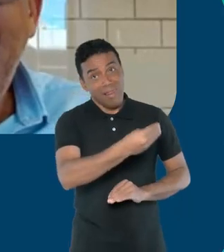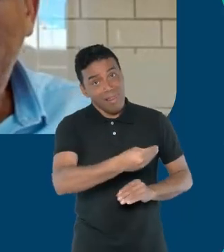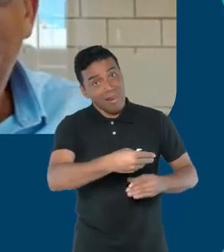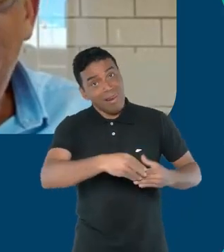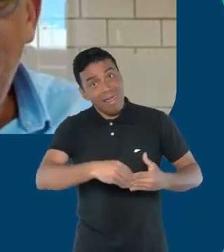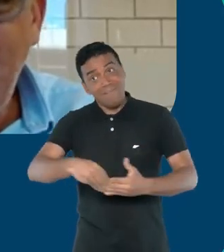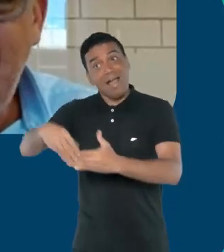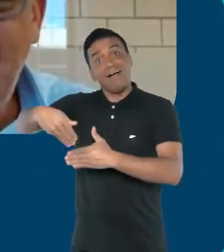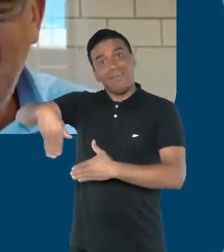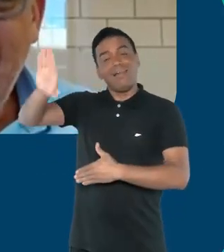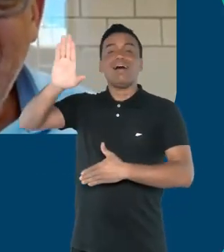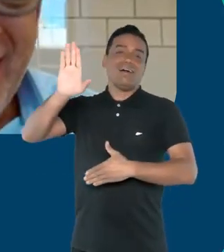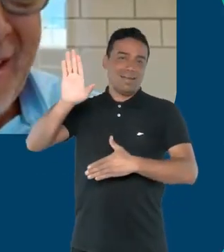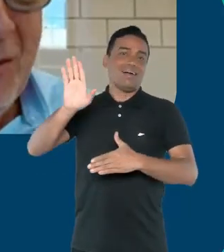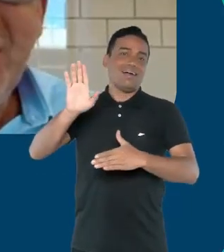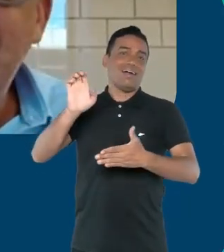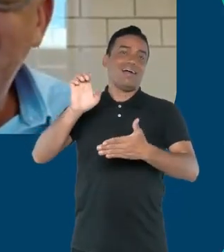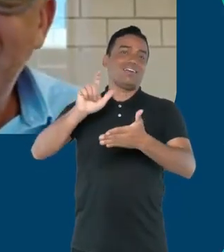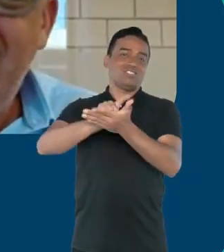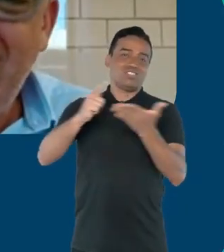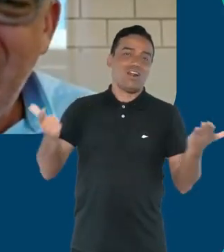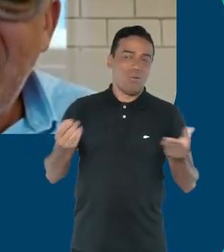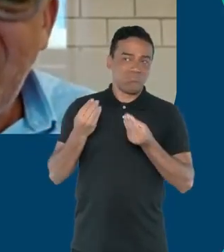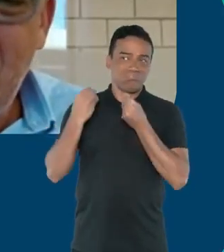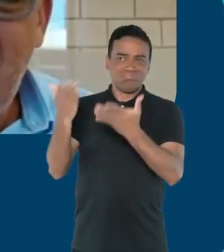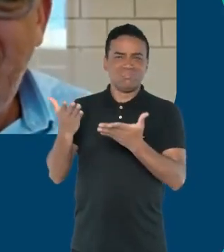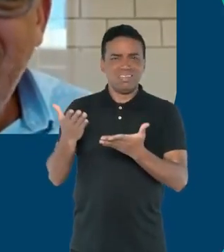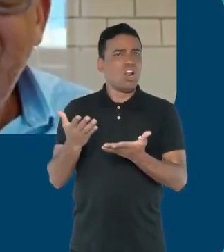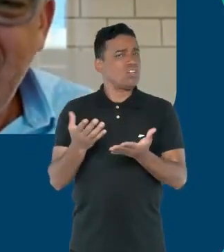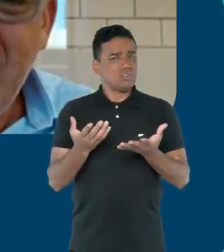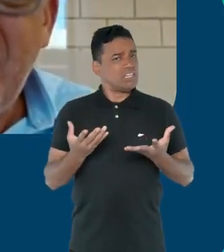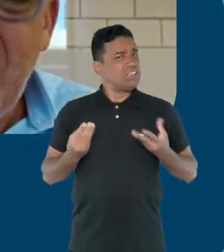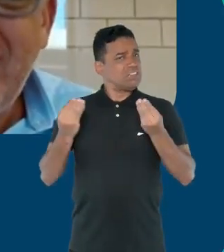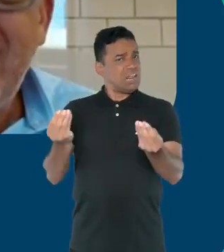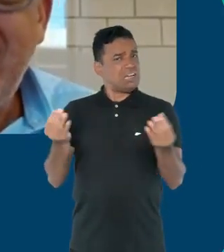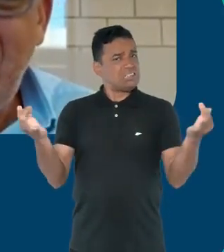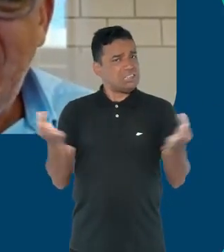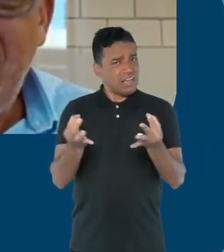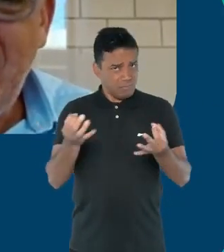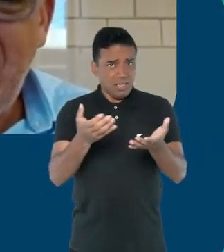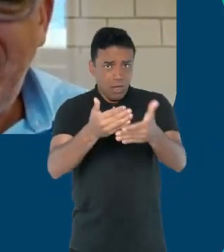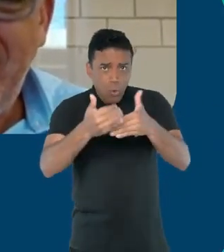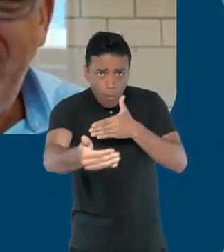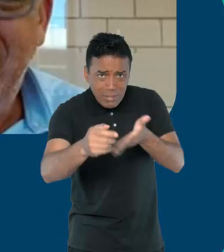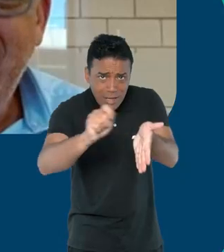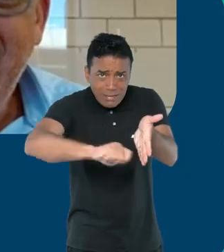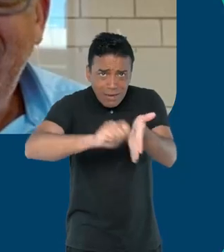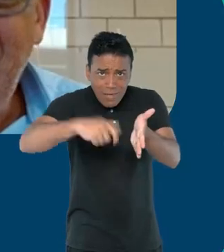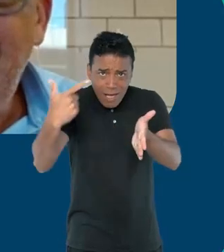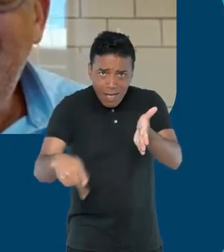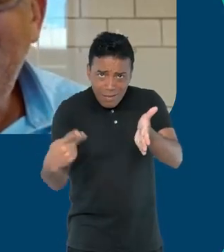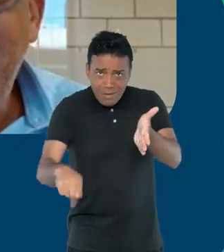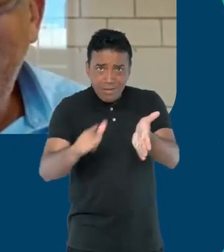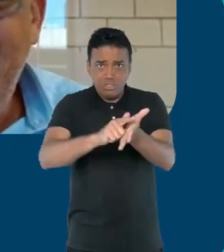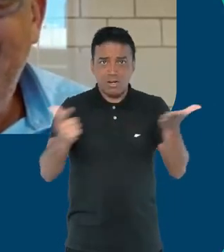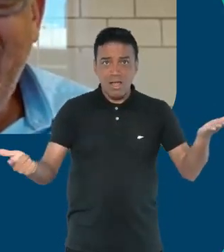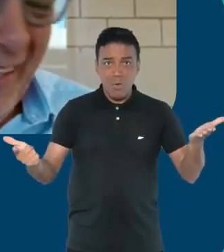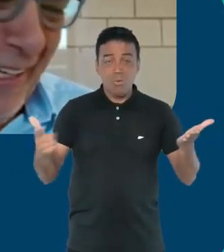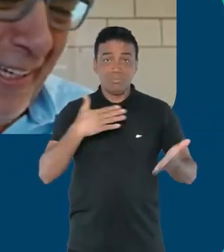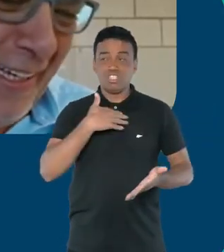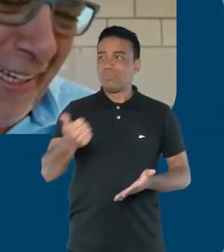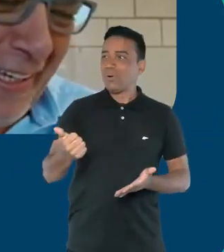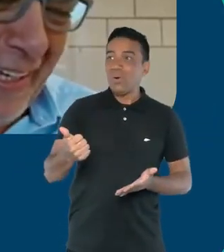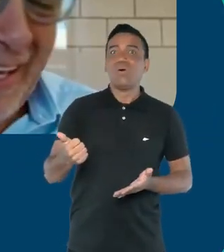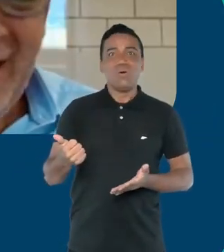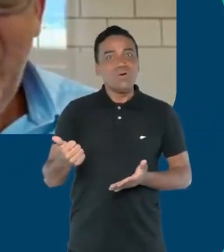E na parte inferior direita se encontra o intérprete de Libras, um homem que traja camisa preta e traduz simultaneamente tudo o